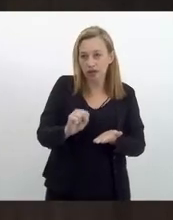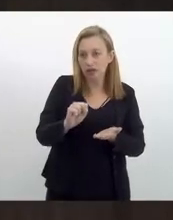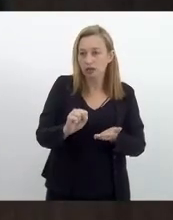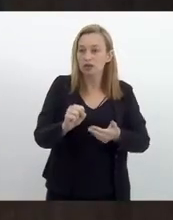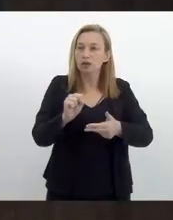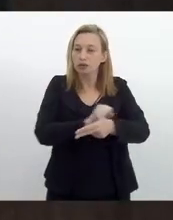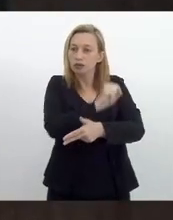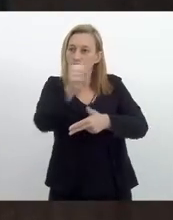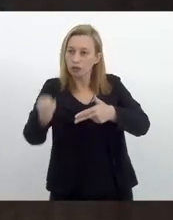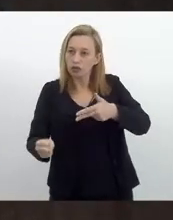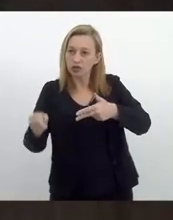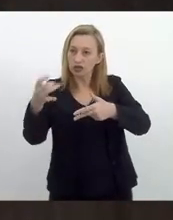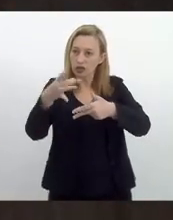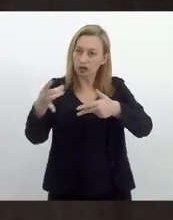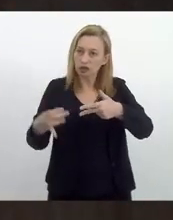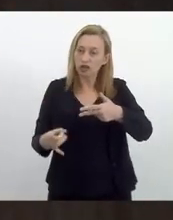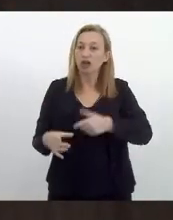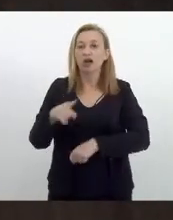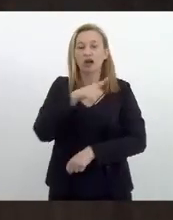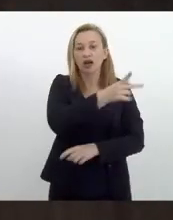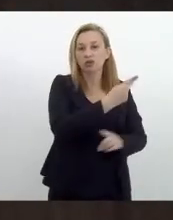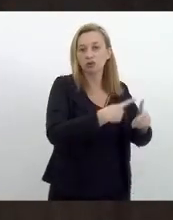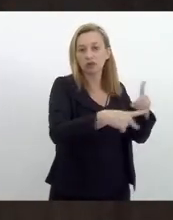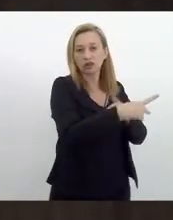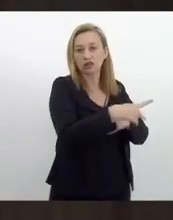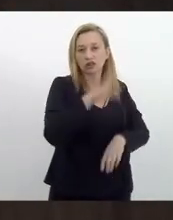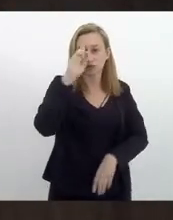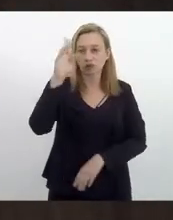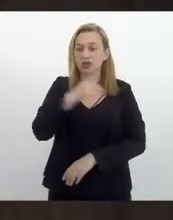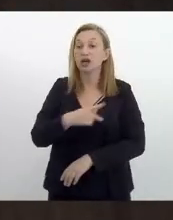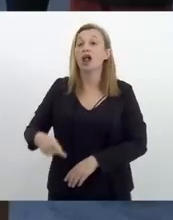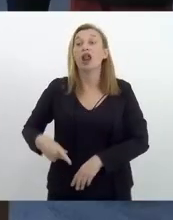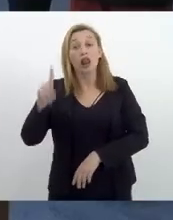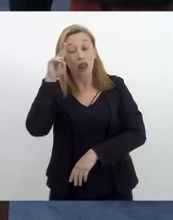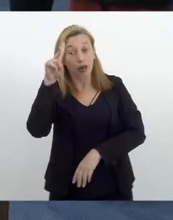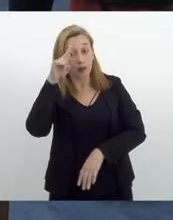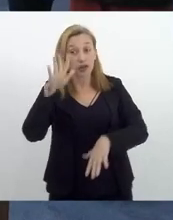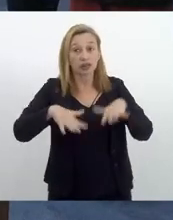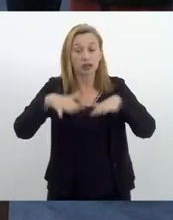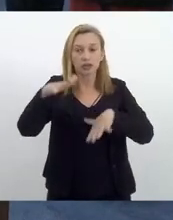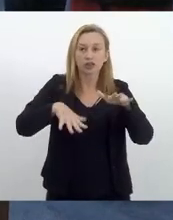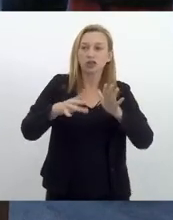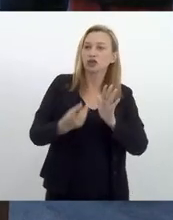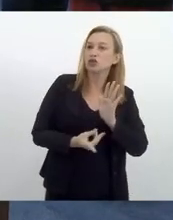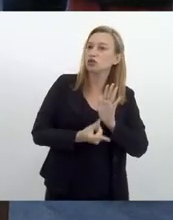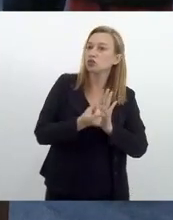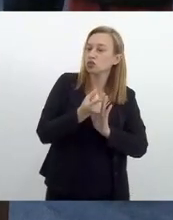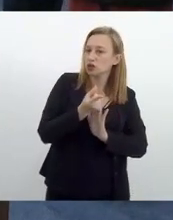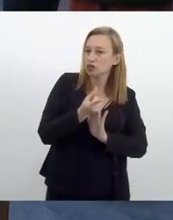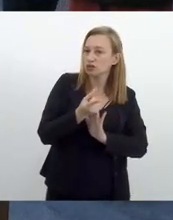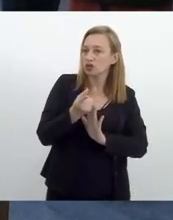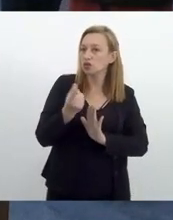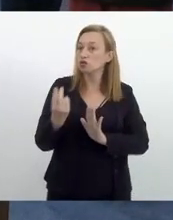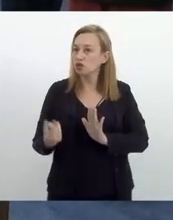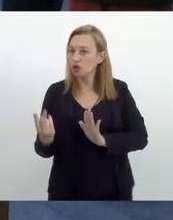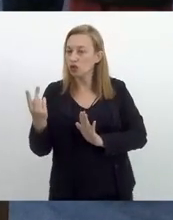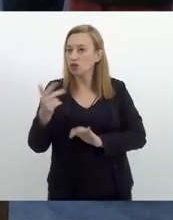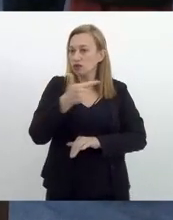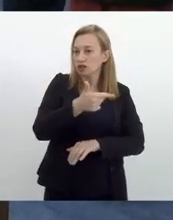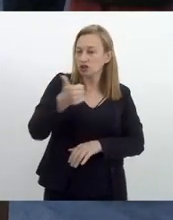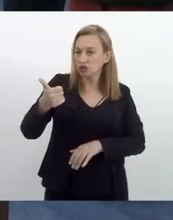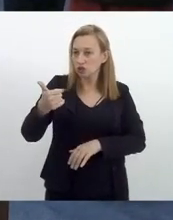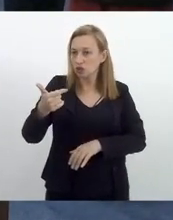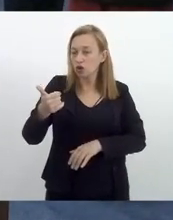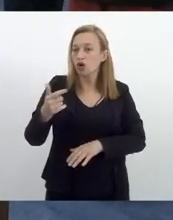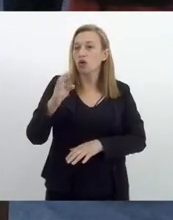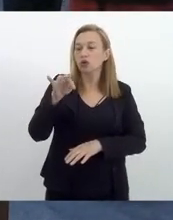lá no Rio Previdência, senhor presidente. lembrando que, independente do valor do orçamento de 2022, o teto